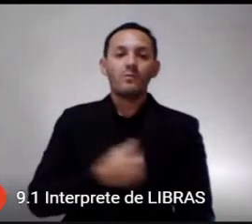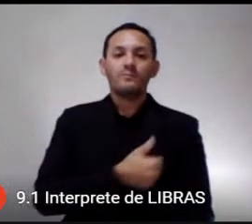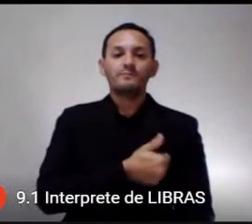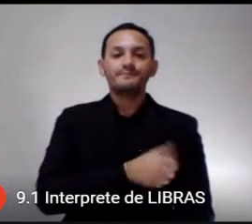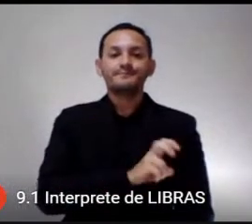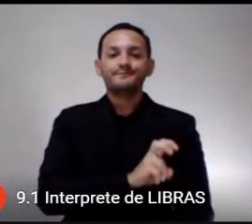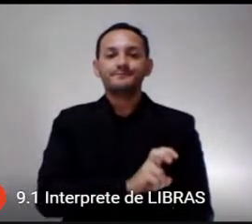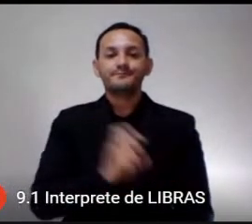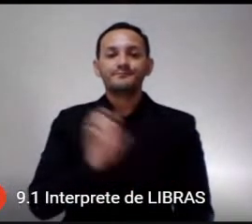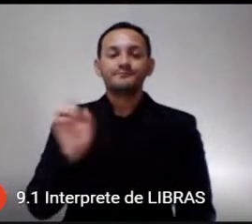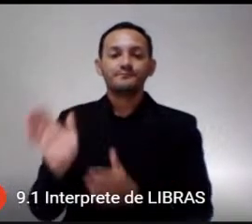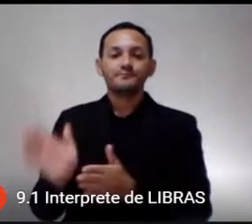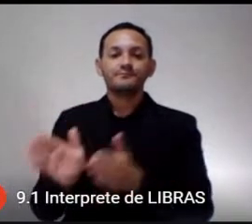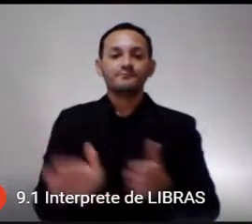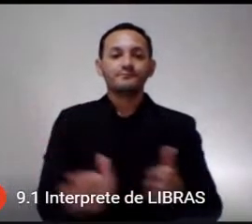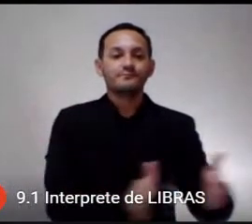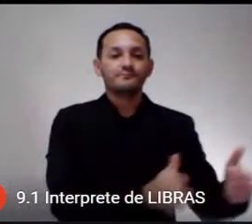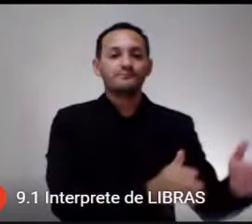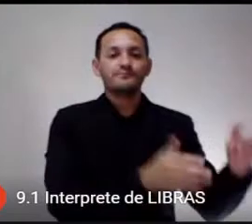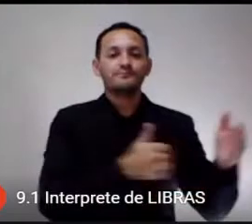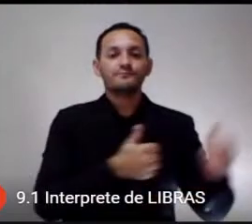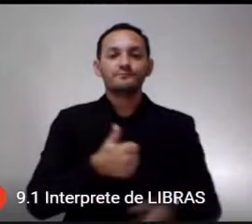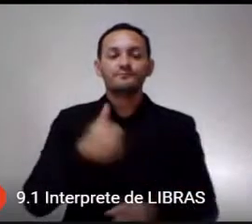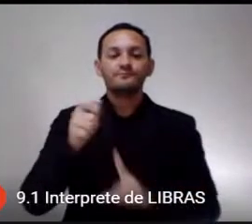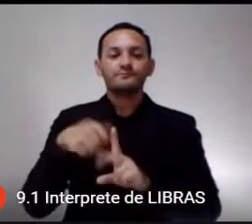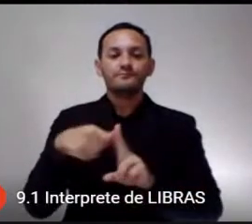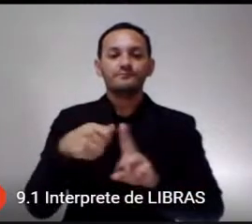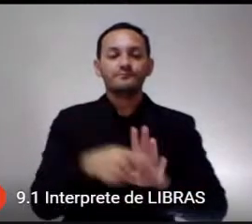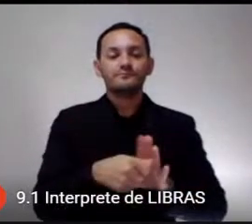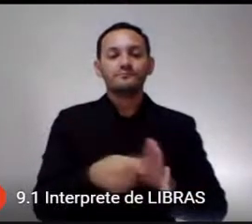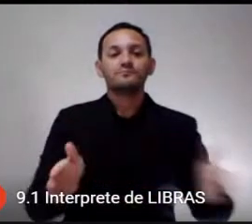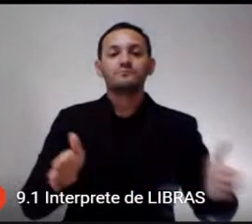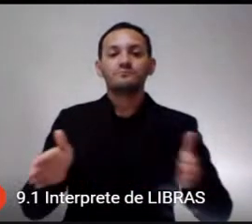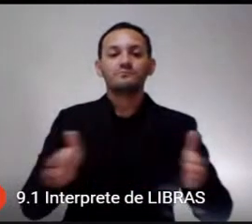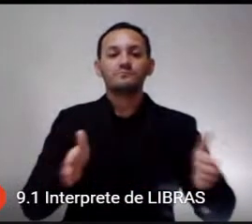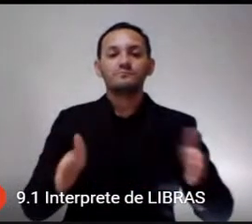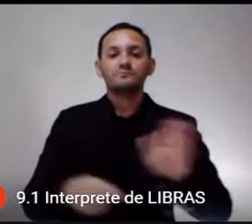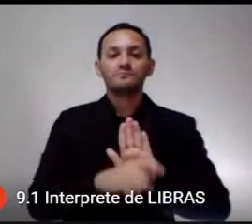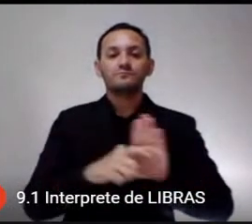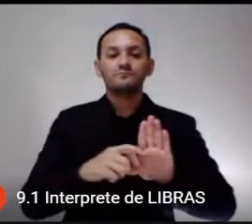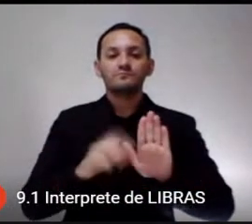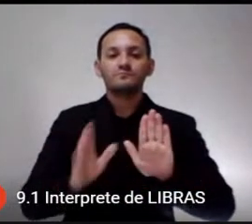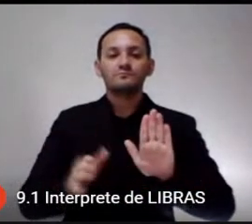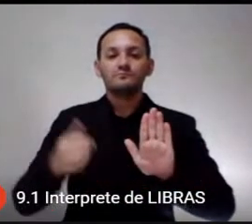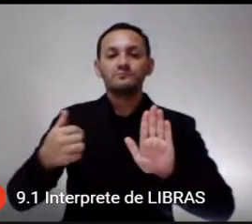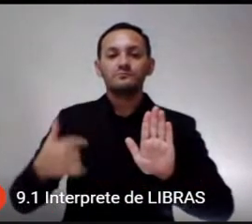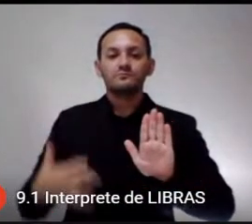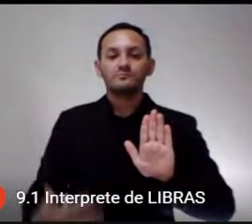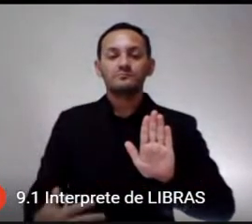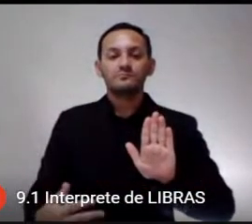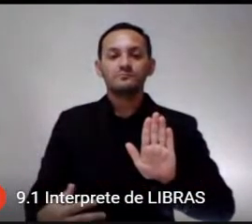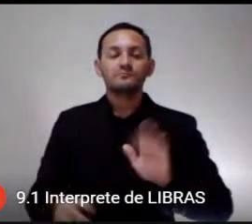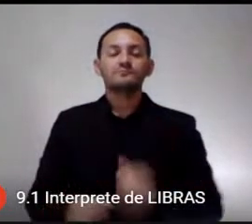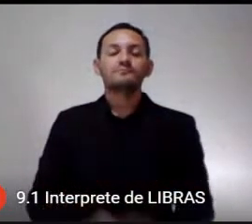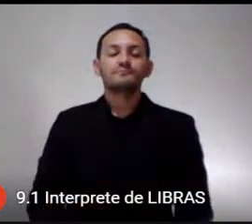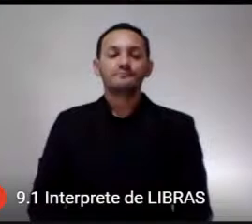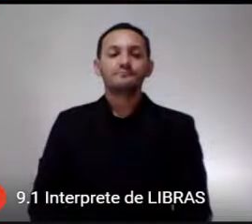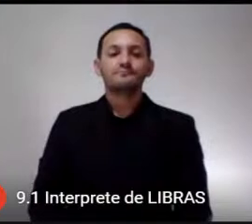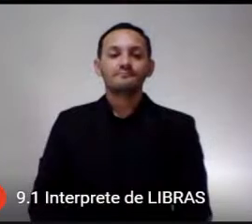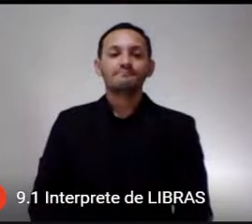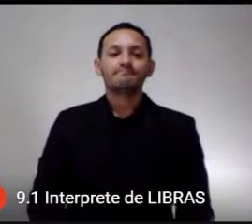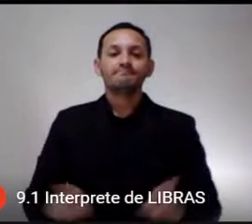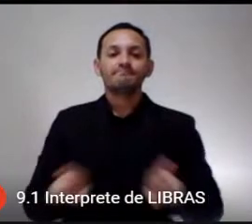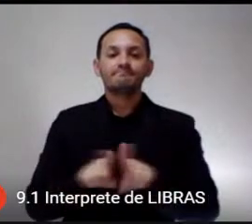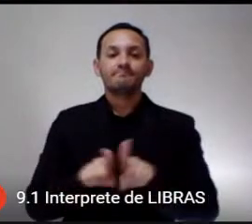começarão a correr os prazos mencionados no parágrafo anterior, ainda que tenham sido exibidas